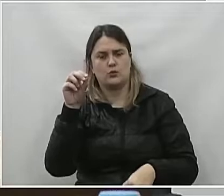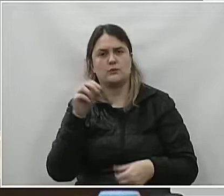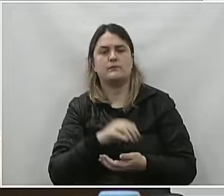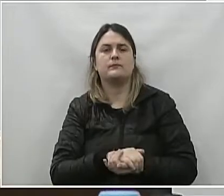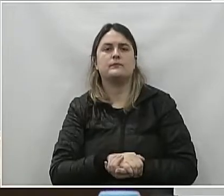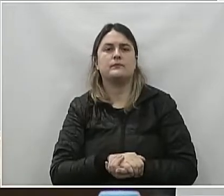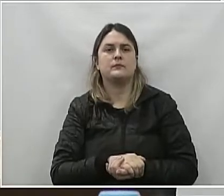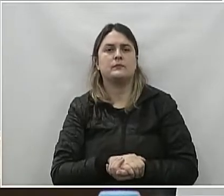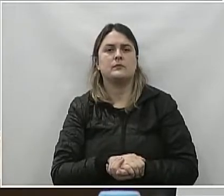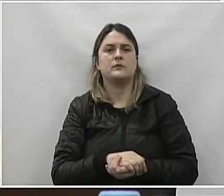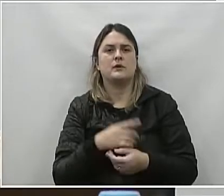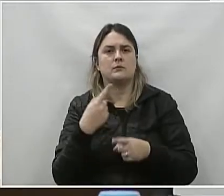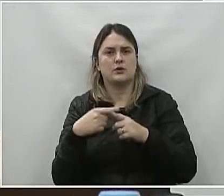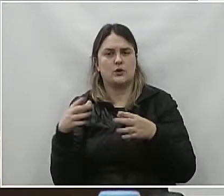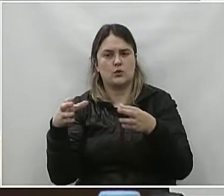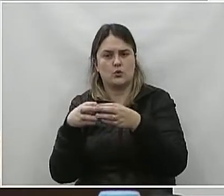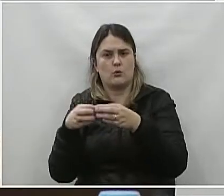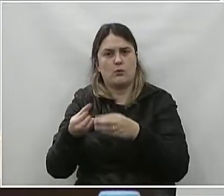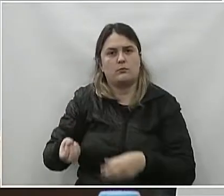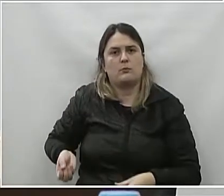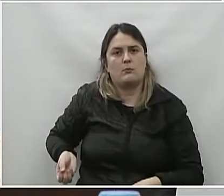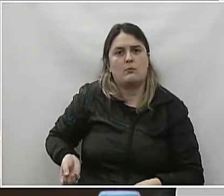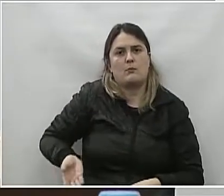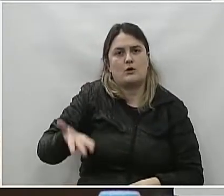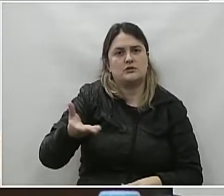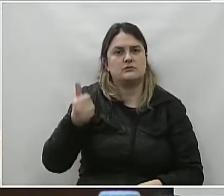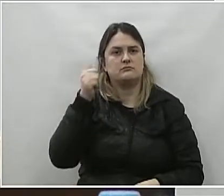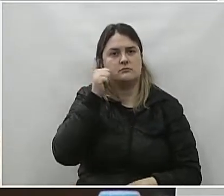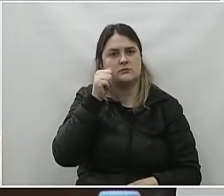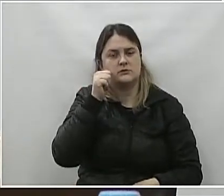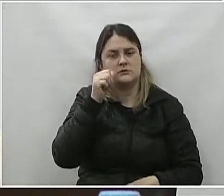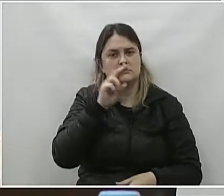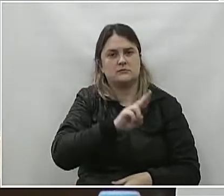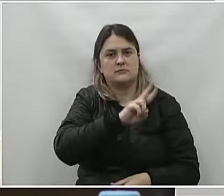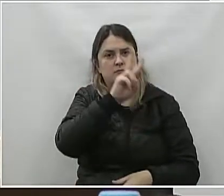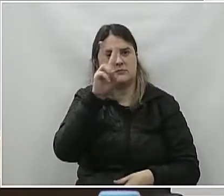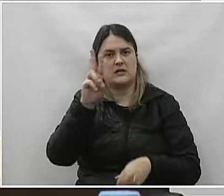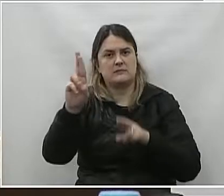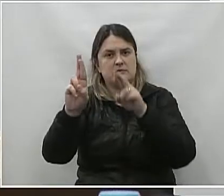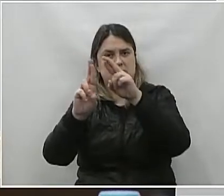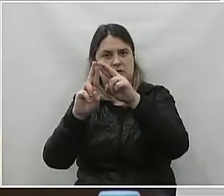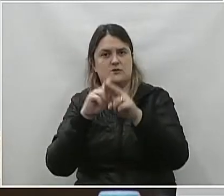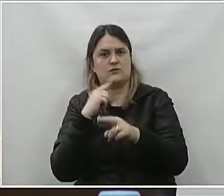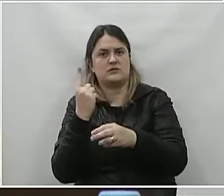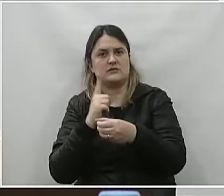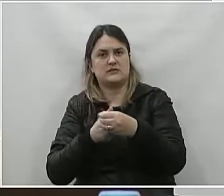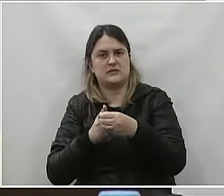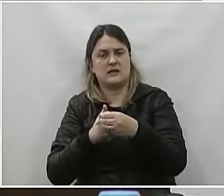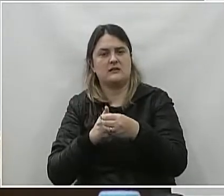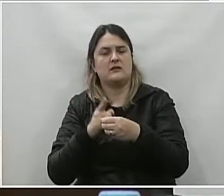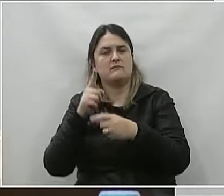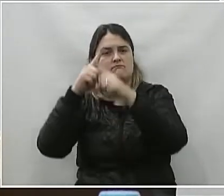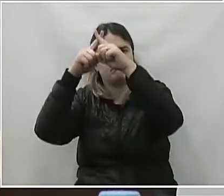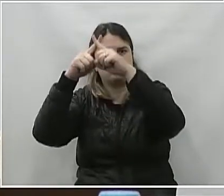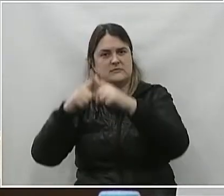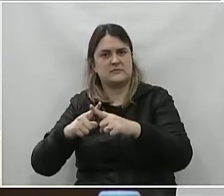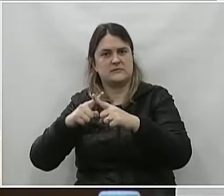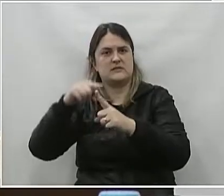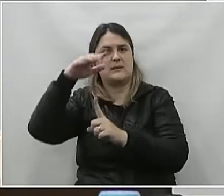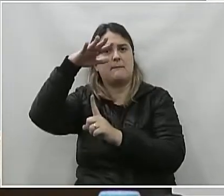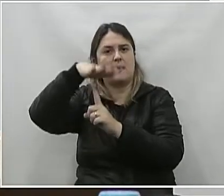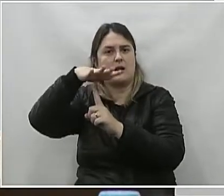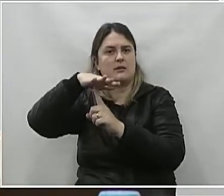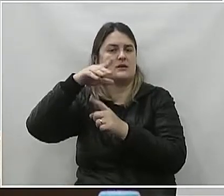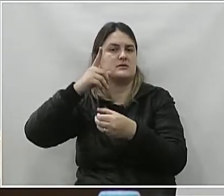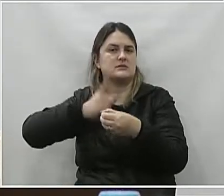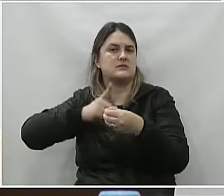até porque era com a equipe de bocha feminina de União da Vitória, que representa a cidade, que esteve no Paranaense, em Pato